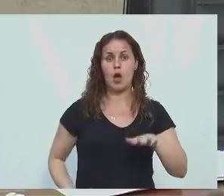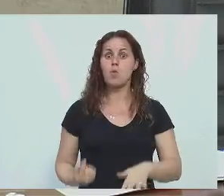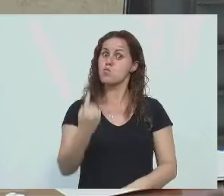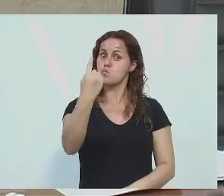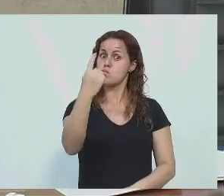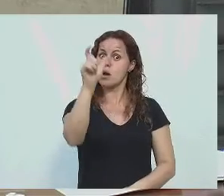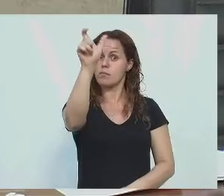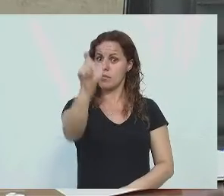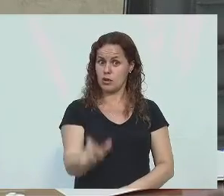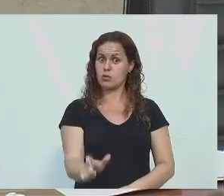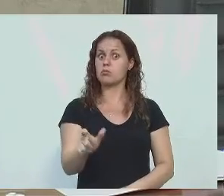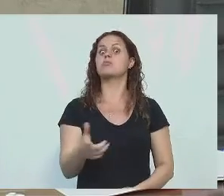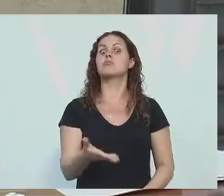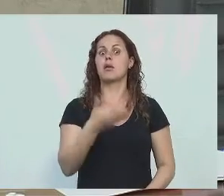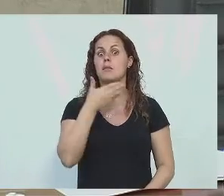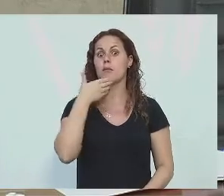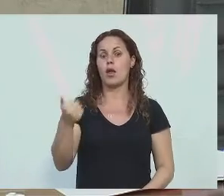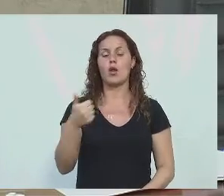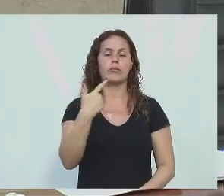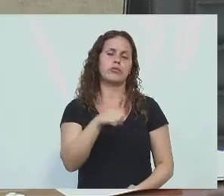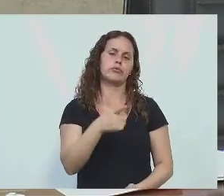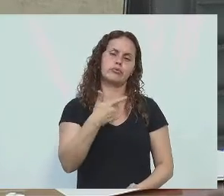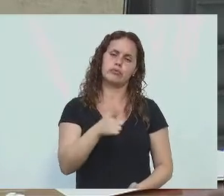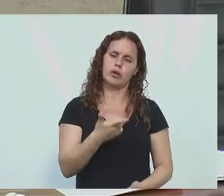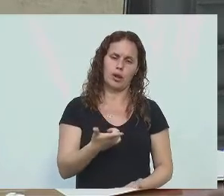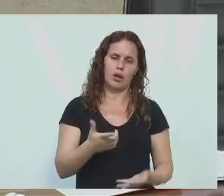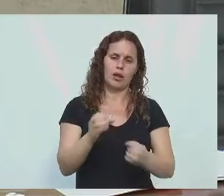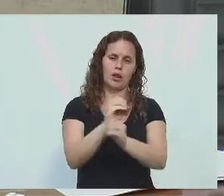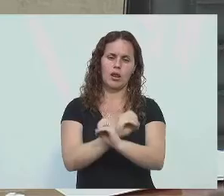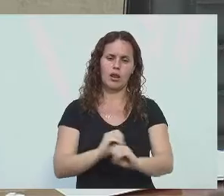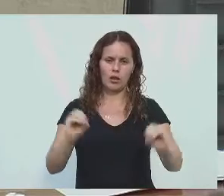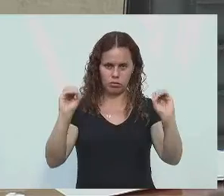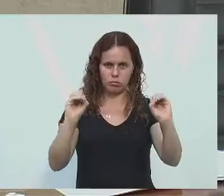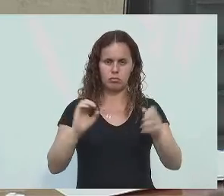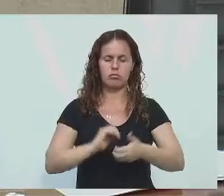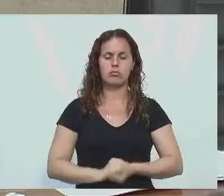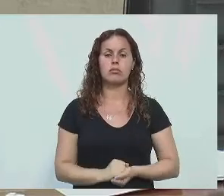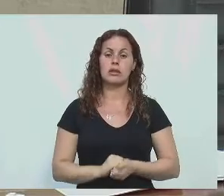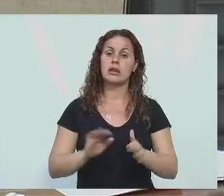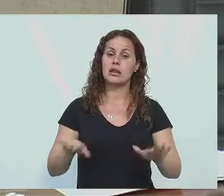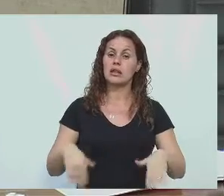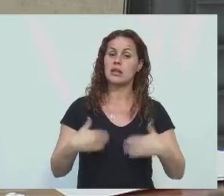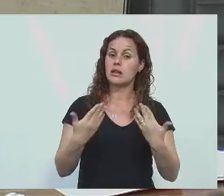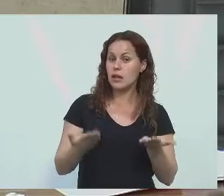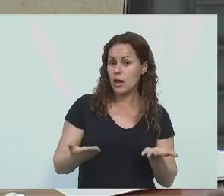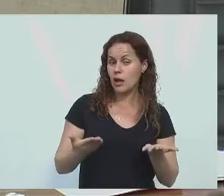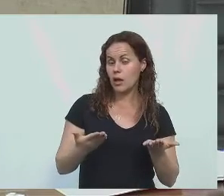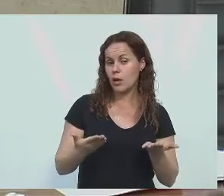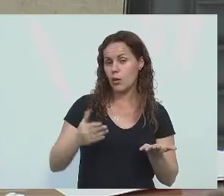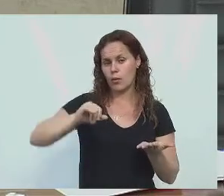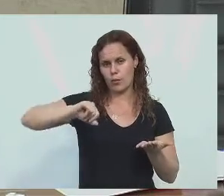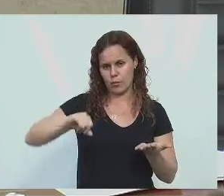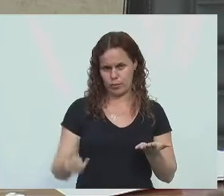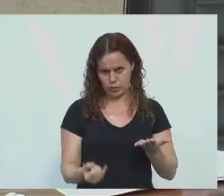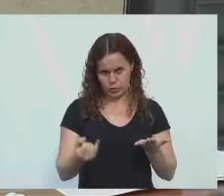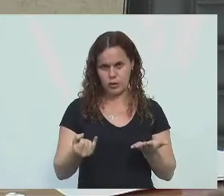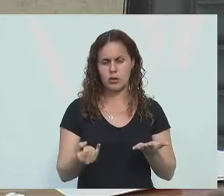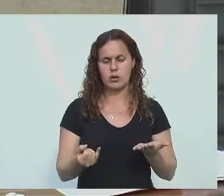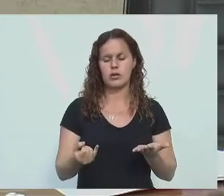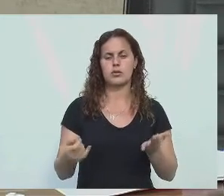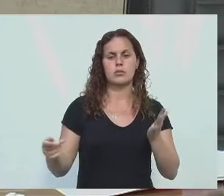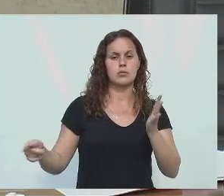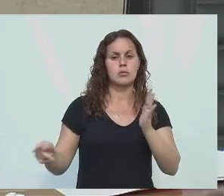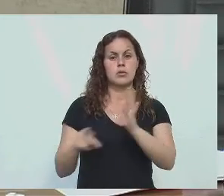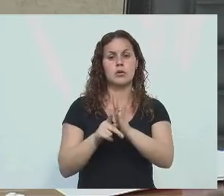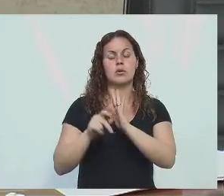pessoa, ela é melhor que não ter uma audiência pública. Então, nesse sentido de oportunizar